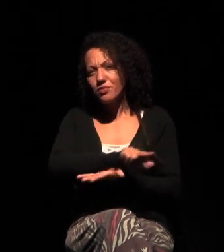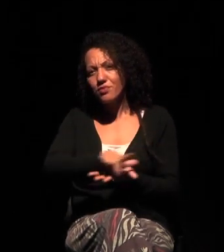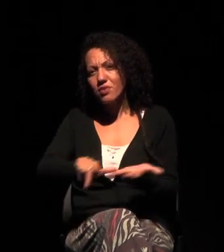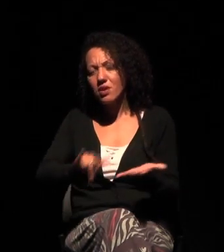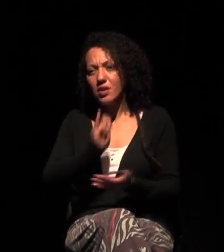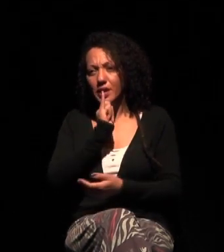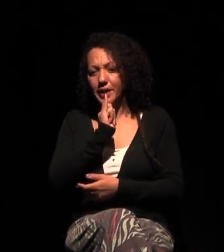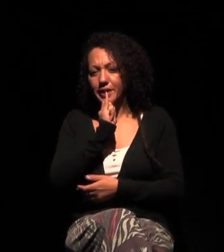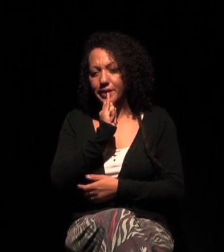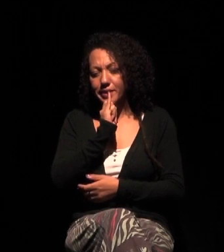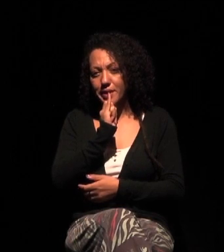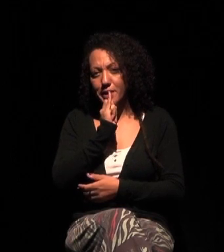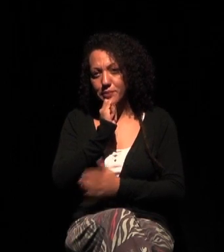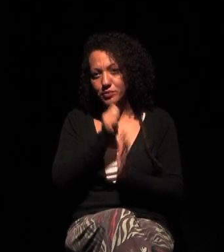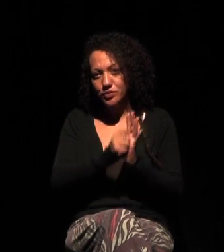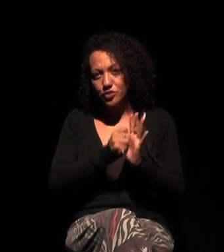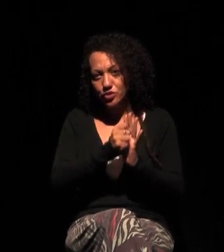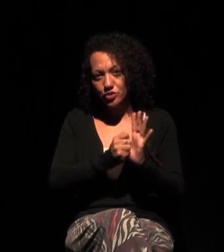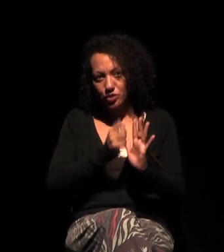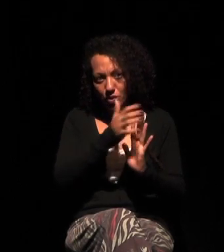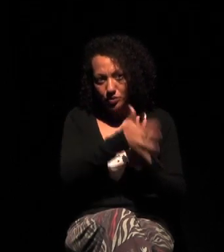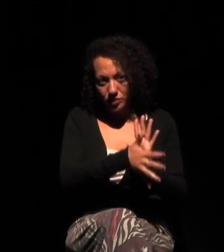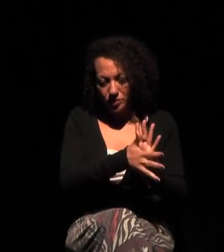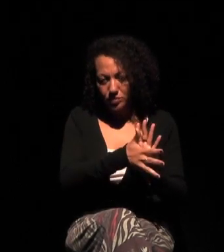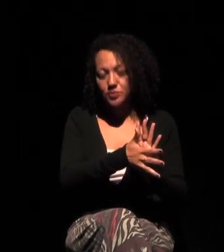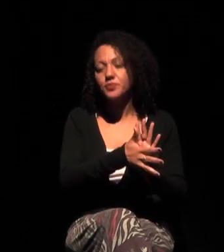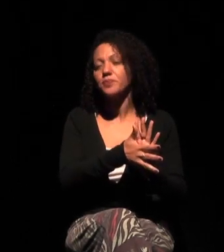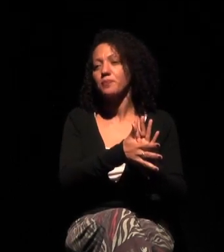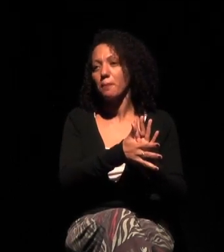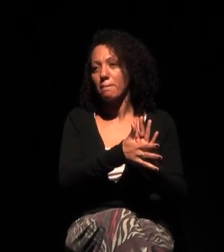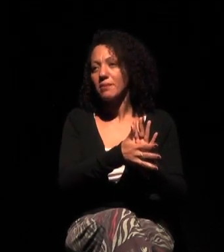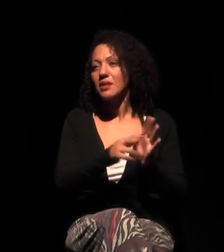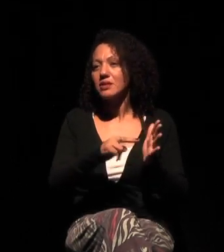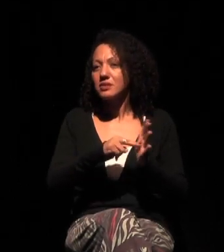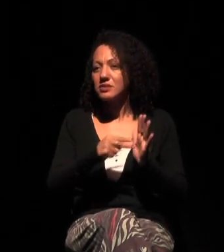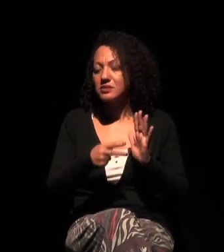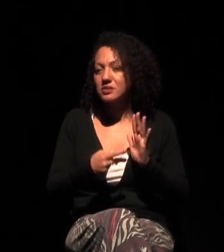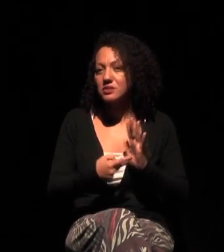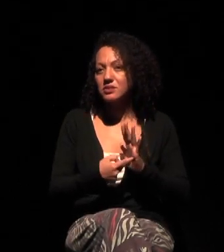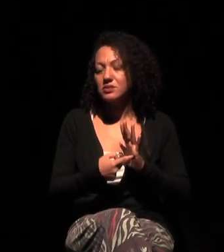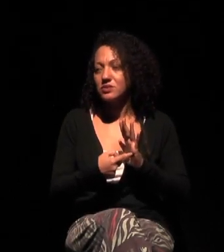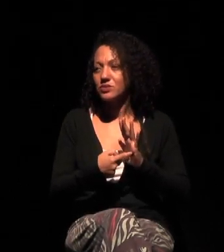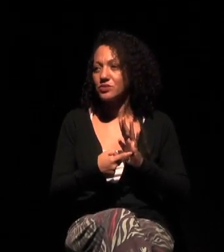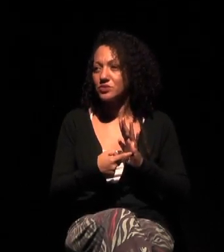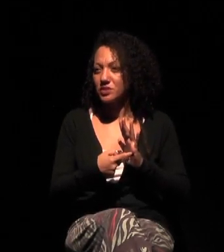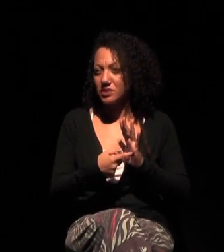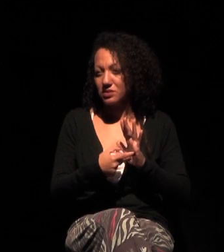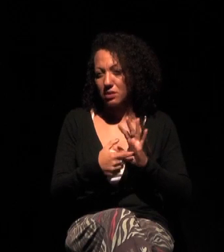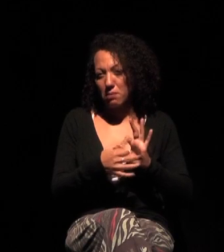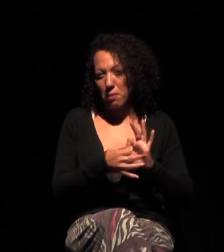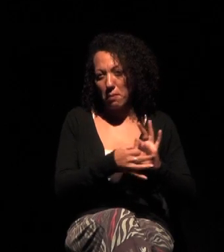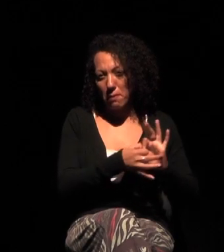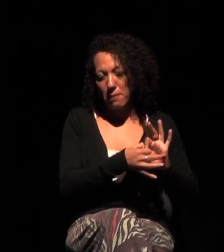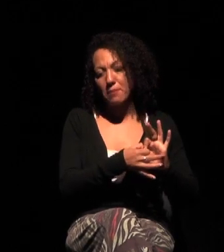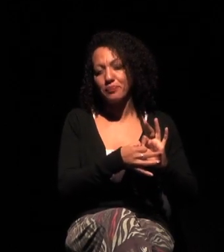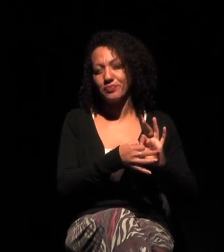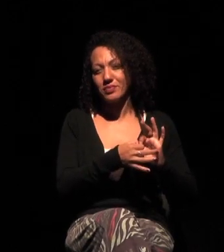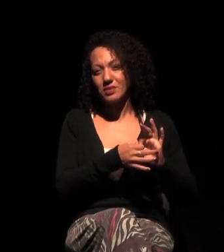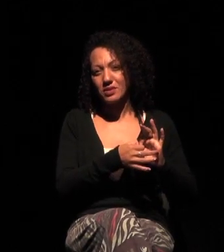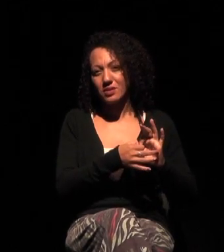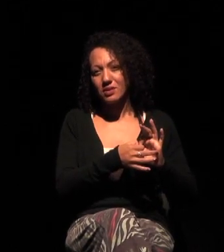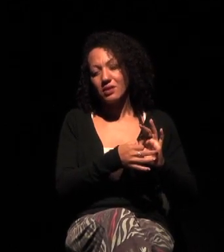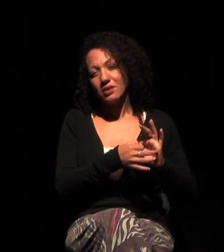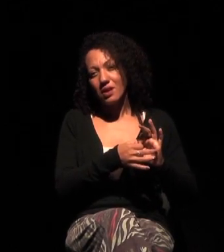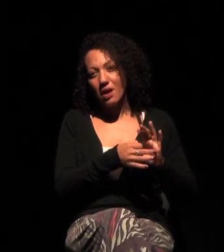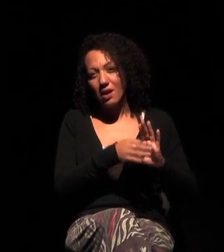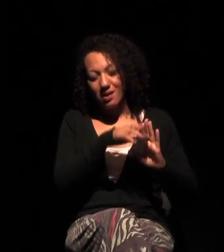de algoritmos que são processos conjuntos as sequências na verdade